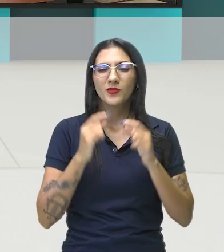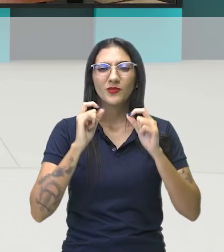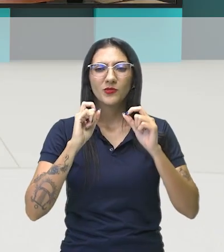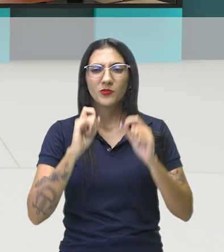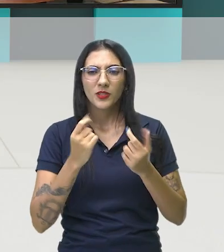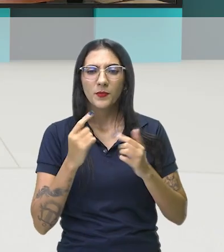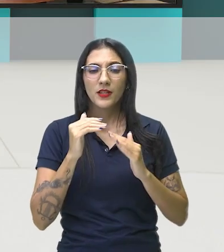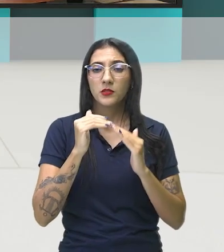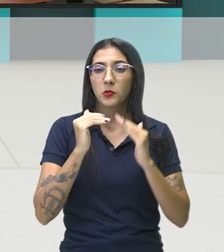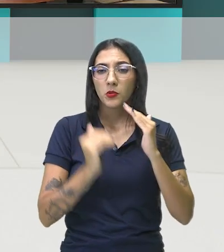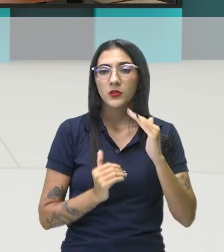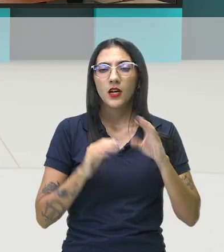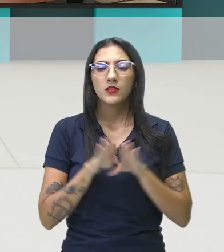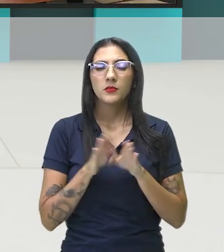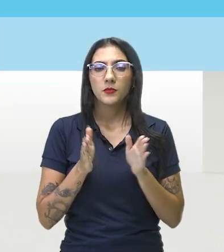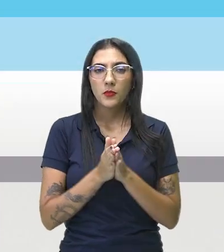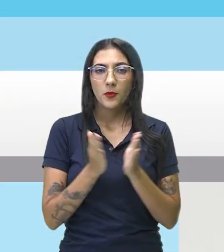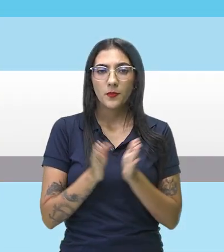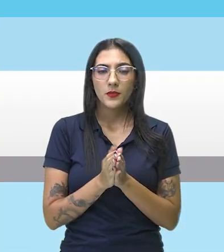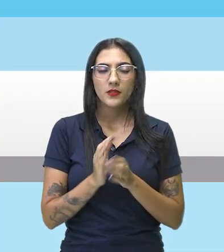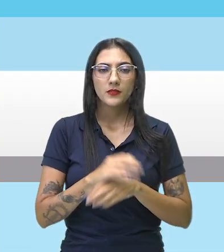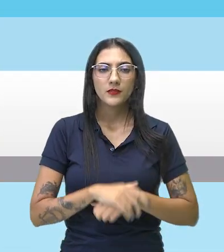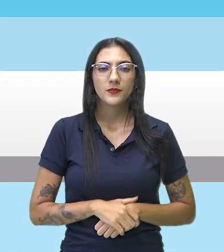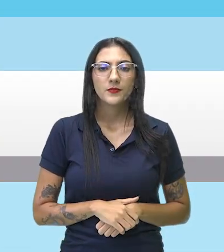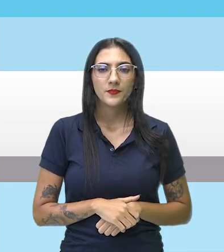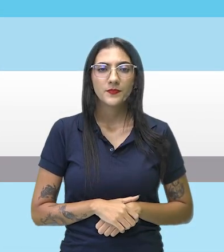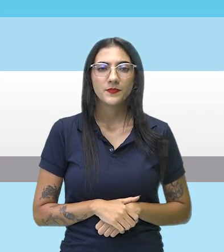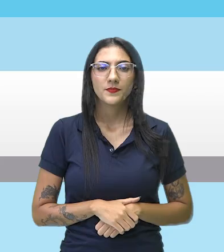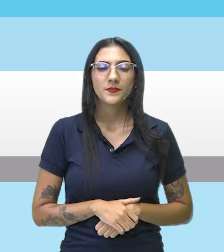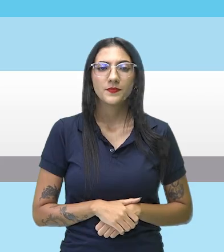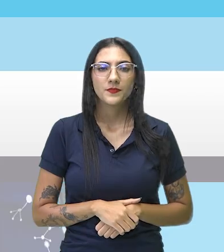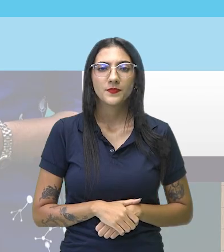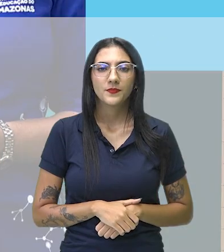pobreza e à desigualdade.